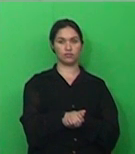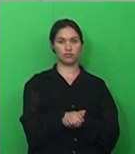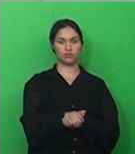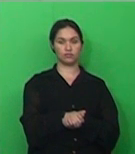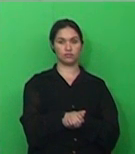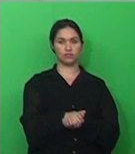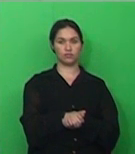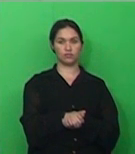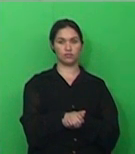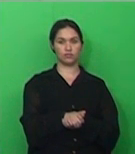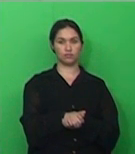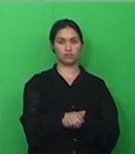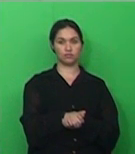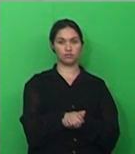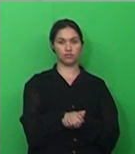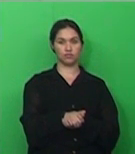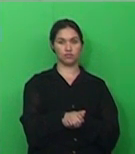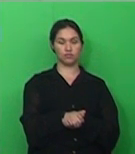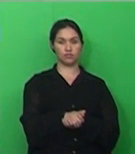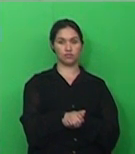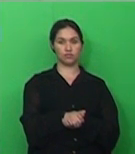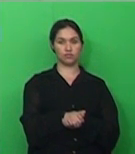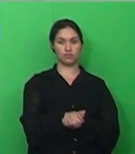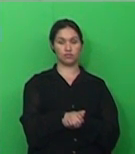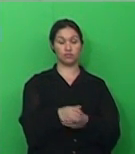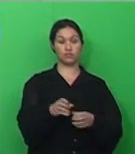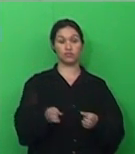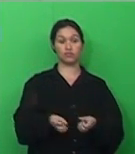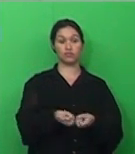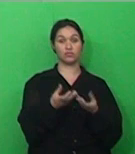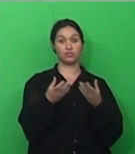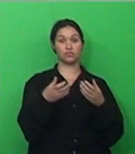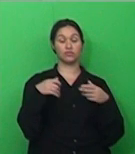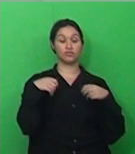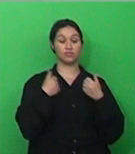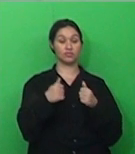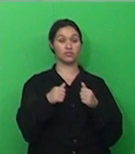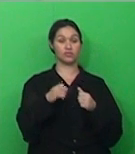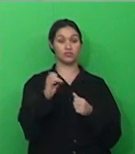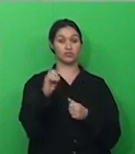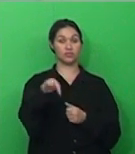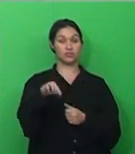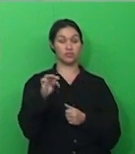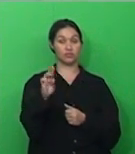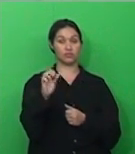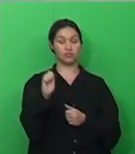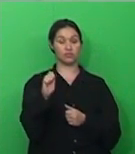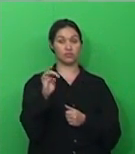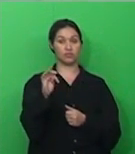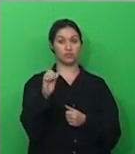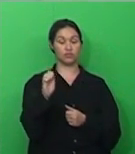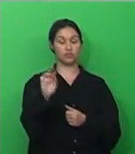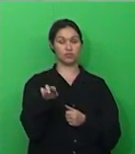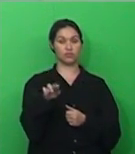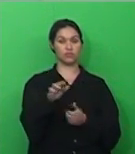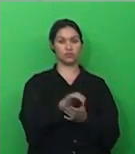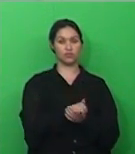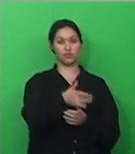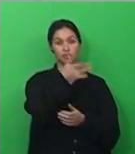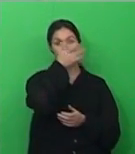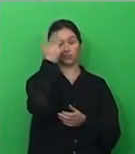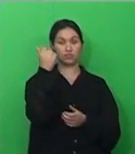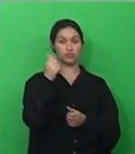público municipal, porquanto depende da contratação e administração de serviço público de saúde, atribuição típica do Poder